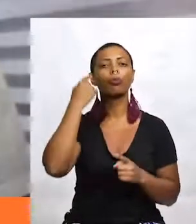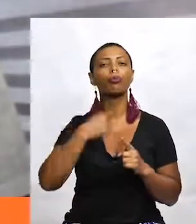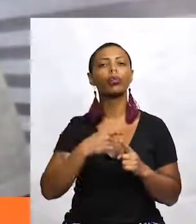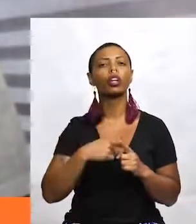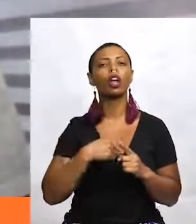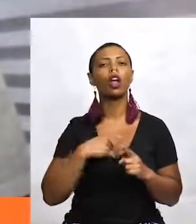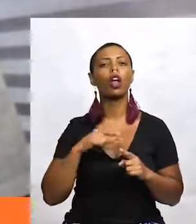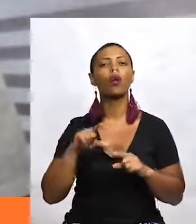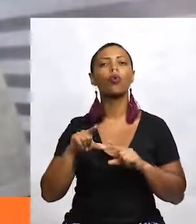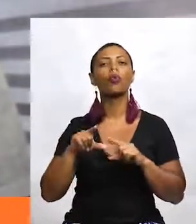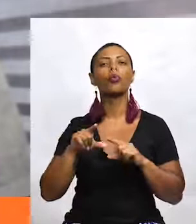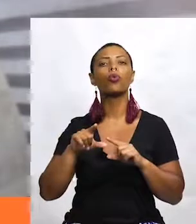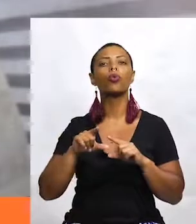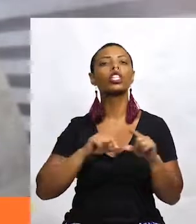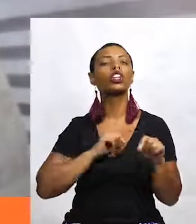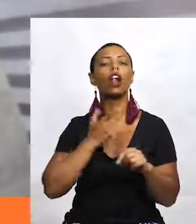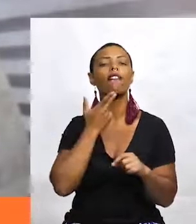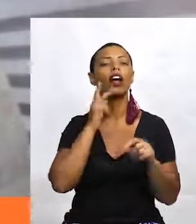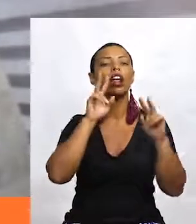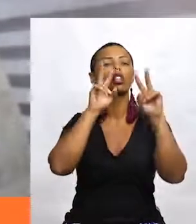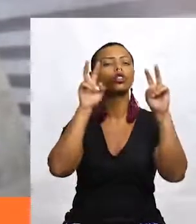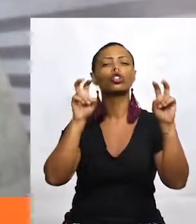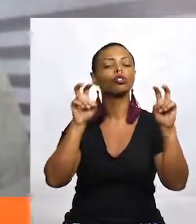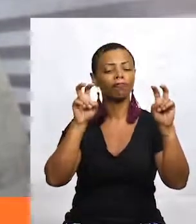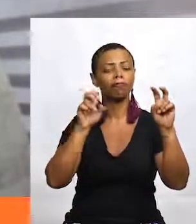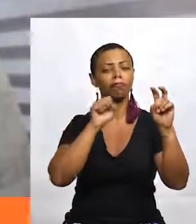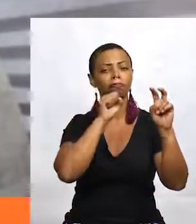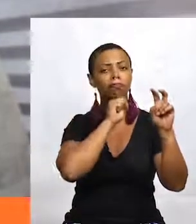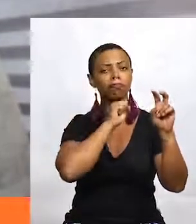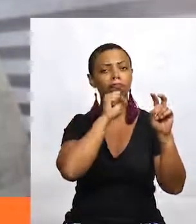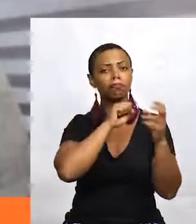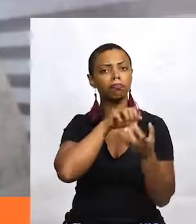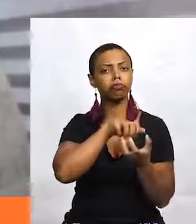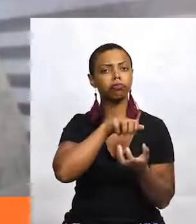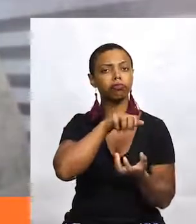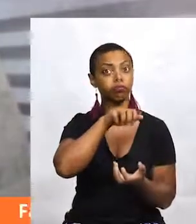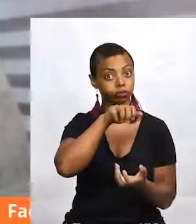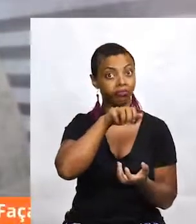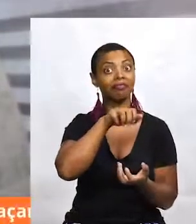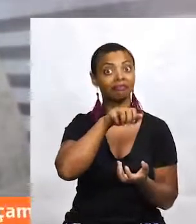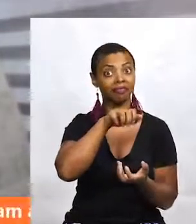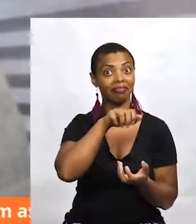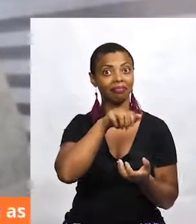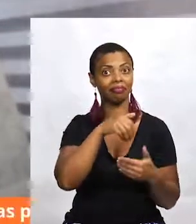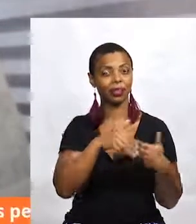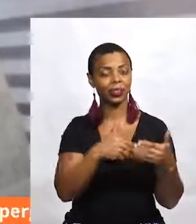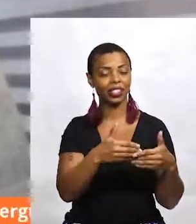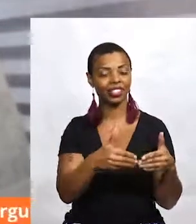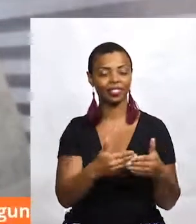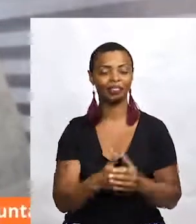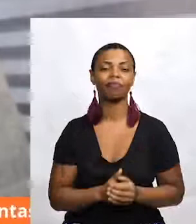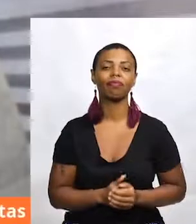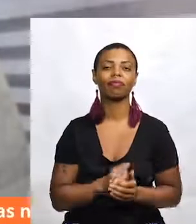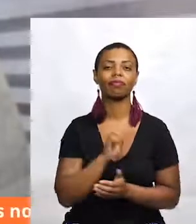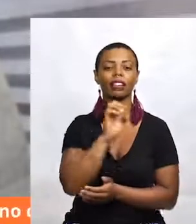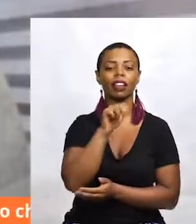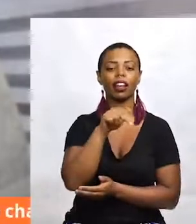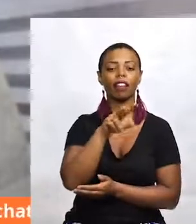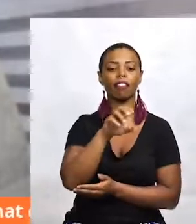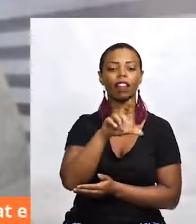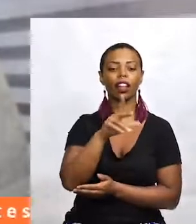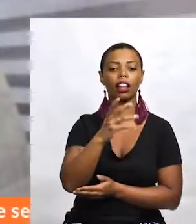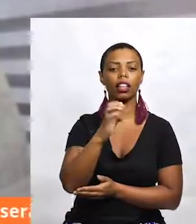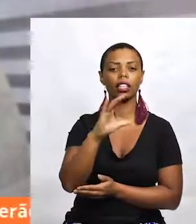escolhi falar do envelhecimento, tá? Eu gosto de usar umas apresentações, então eu vou